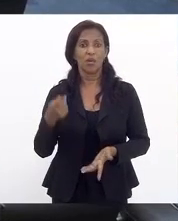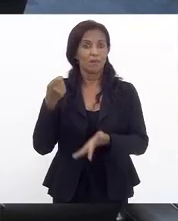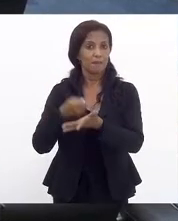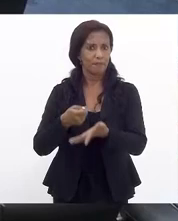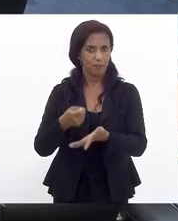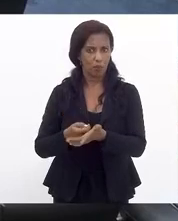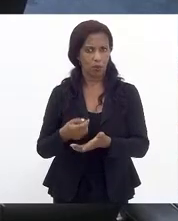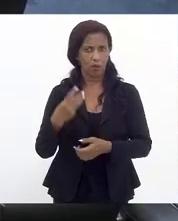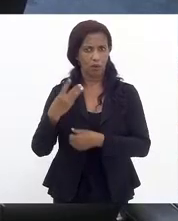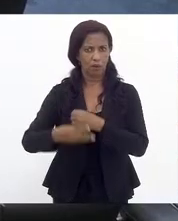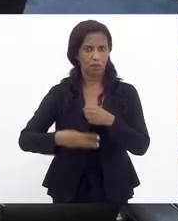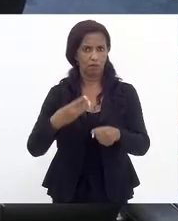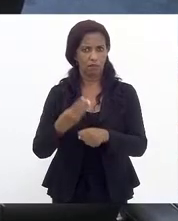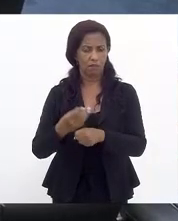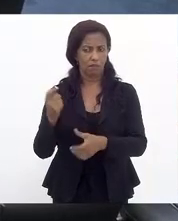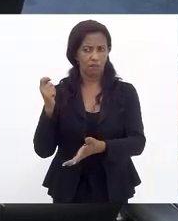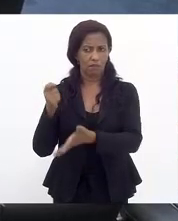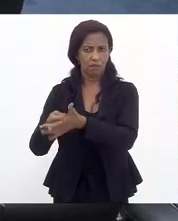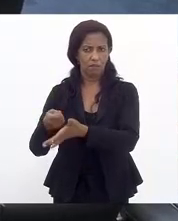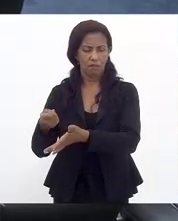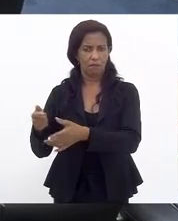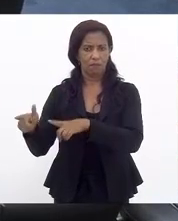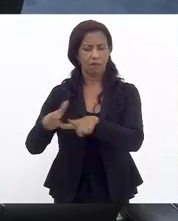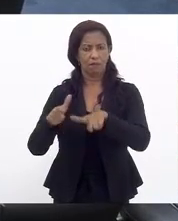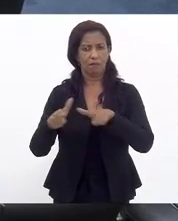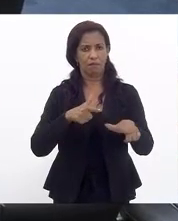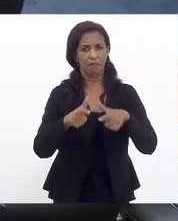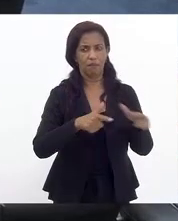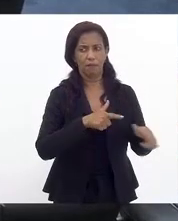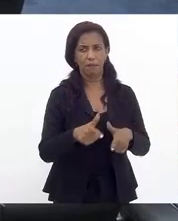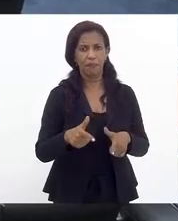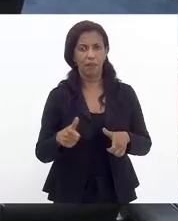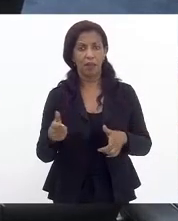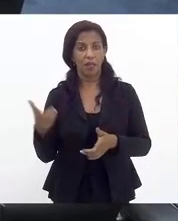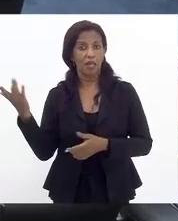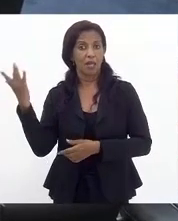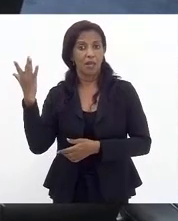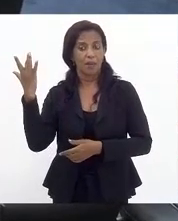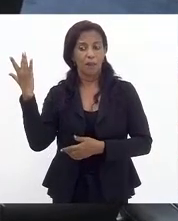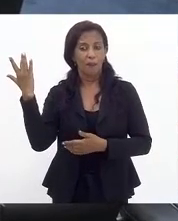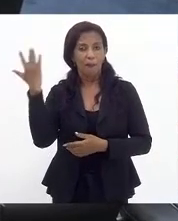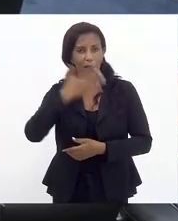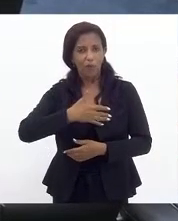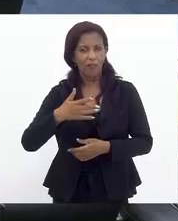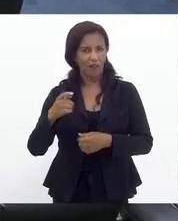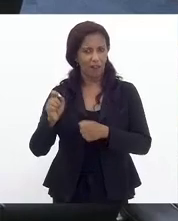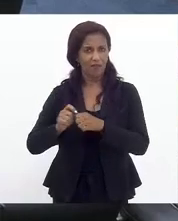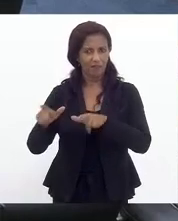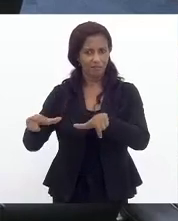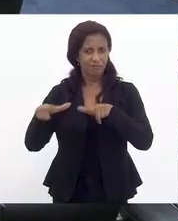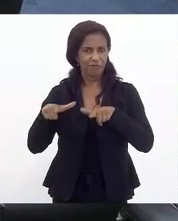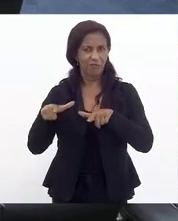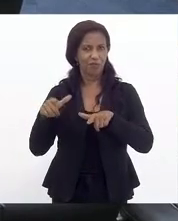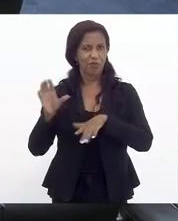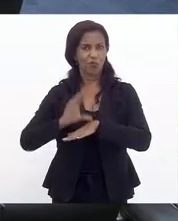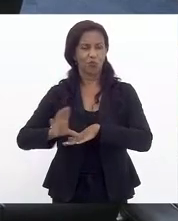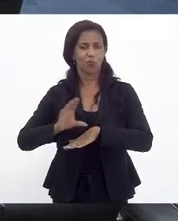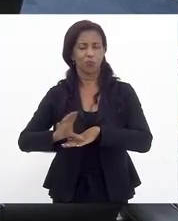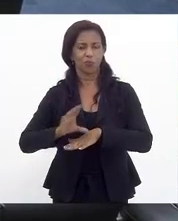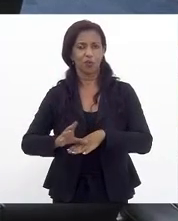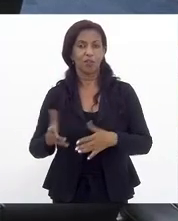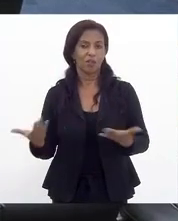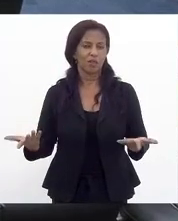seja efetivamente pago ao servidor após ele comprovar essa capacitação né então fica